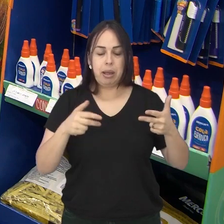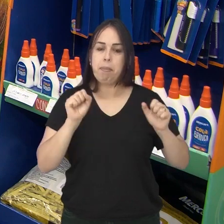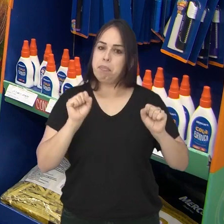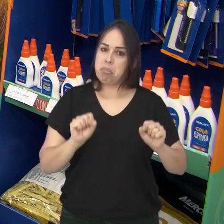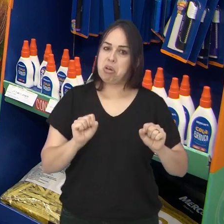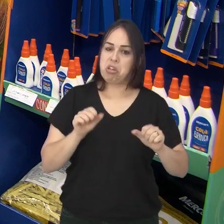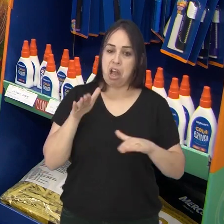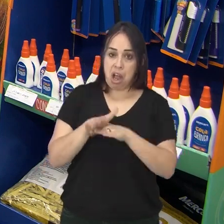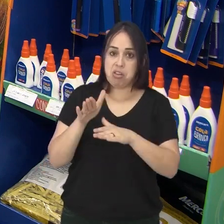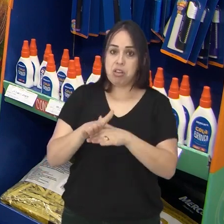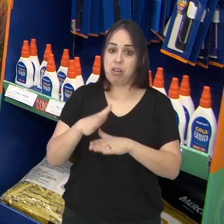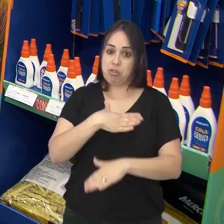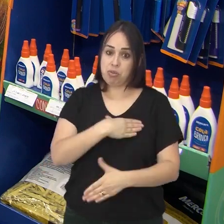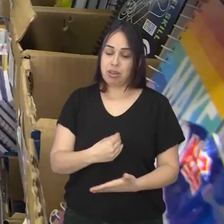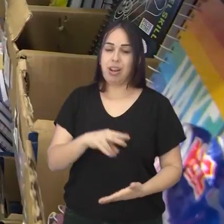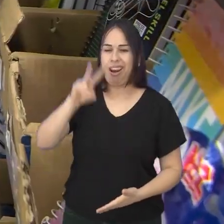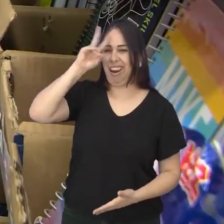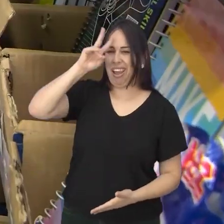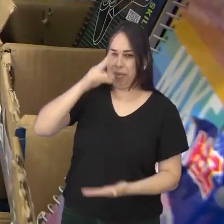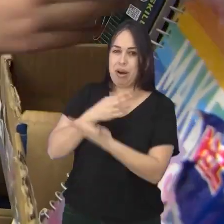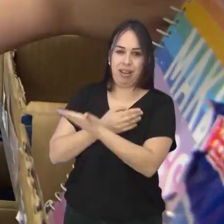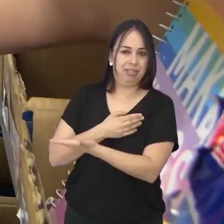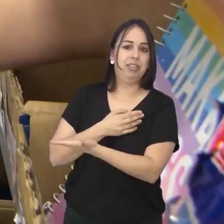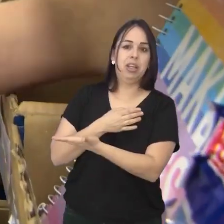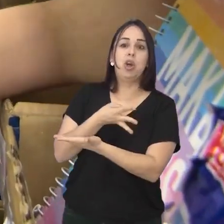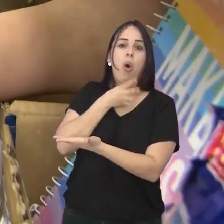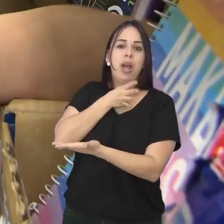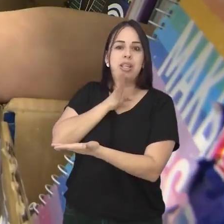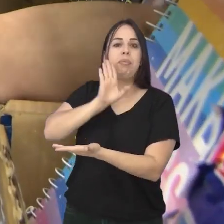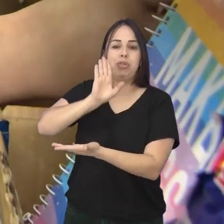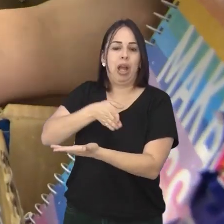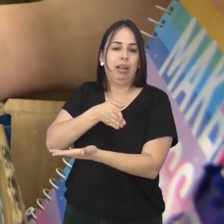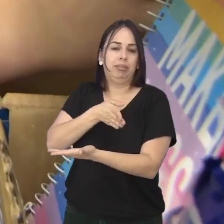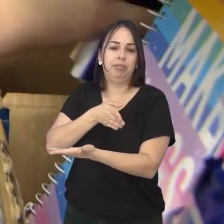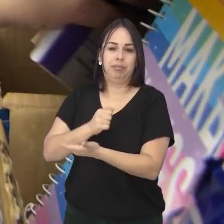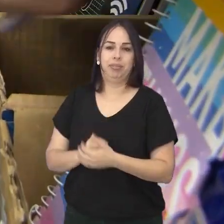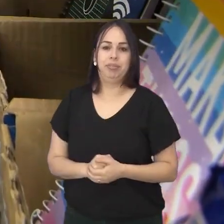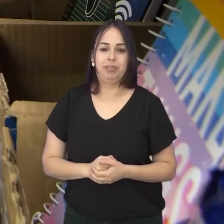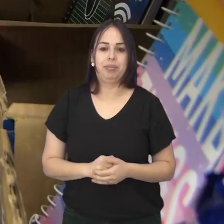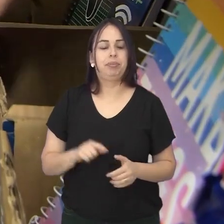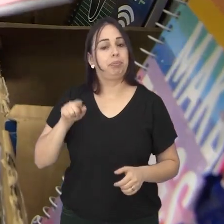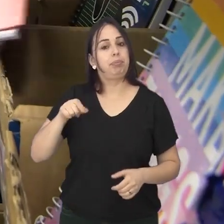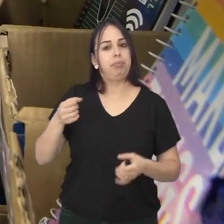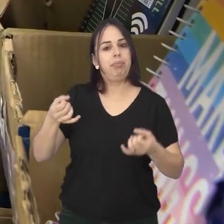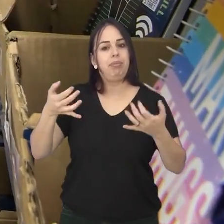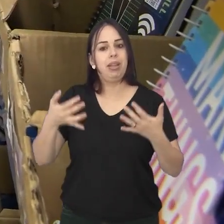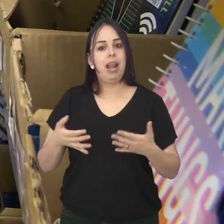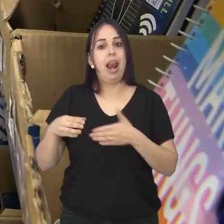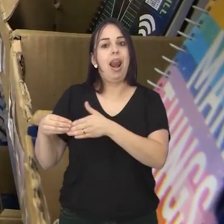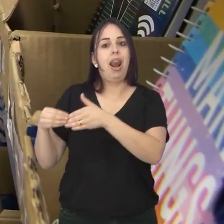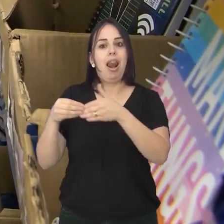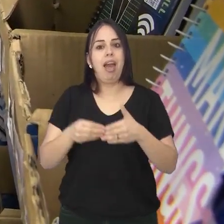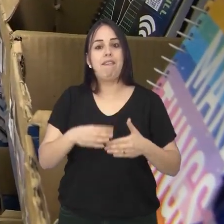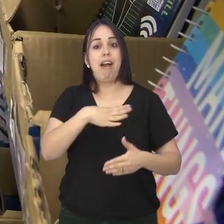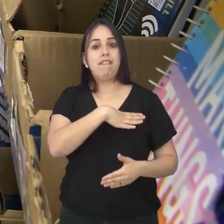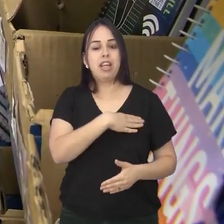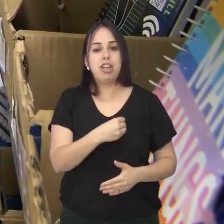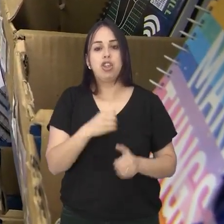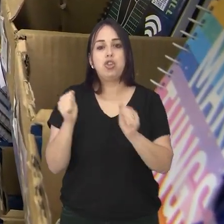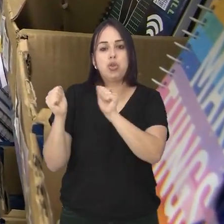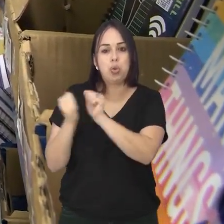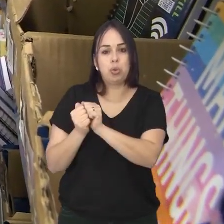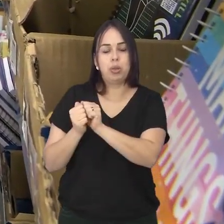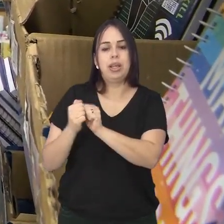pode ser educativa? Pois é, lembra da Cibele, que conhecemos no início desta reportagem? Ela faz questão de levar a